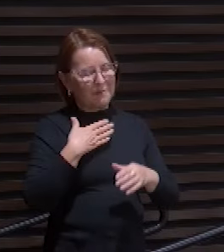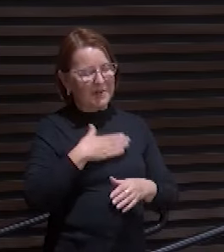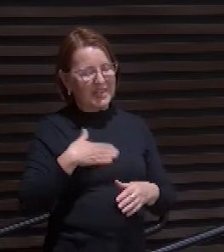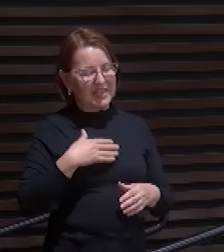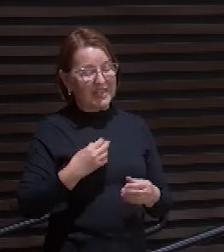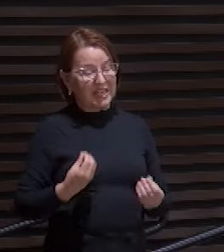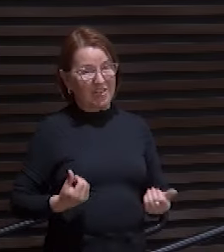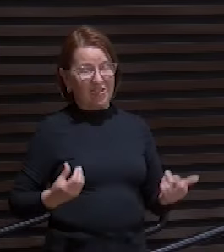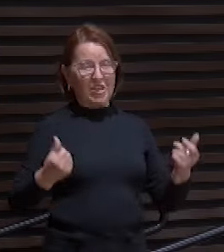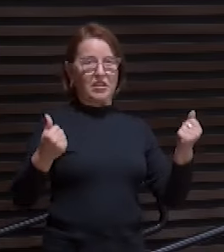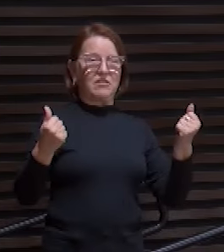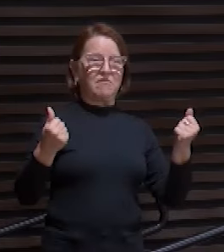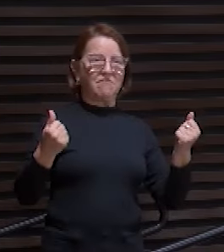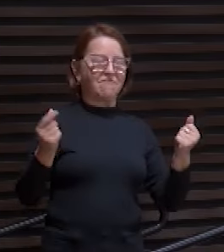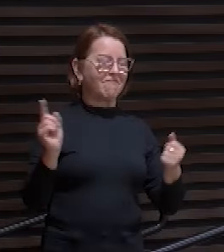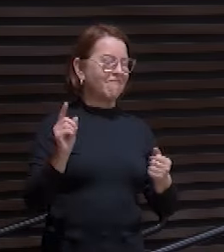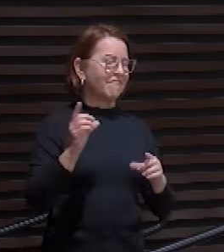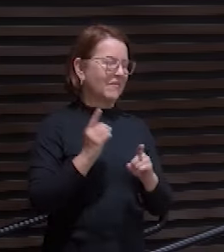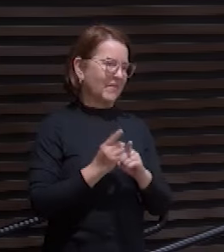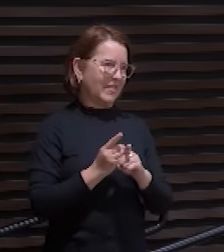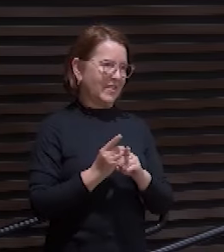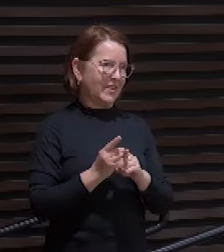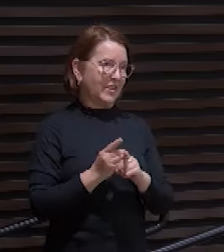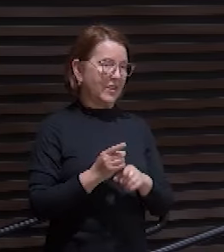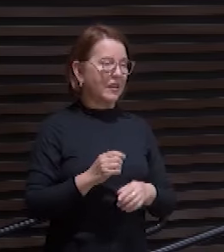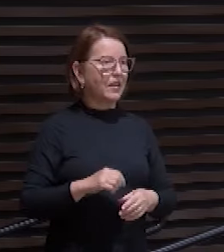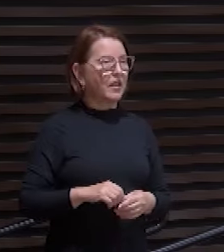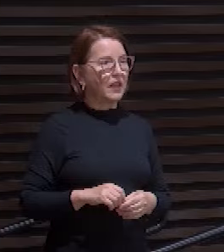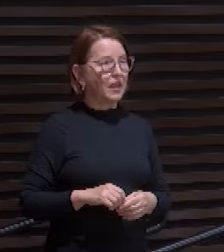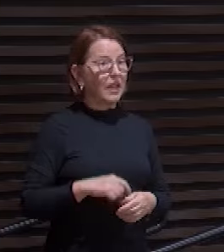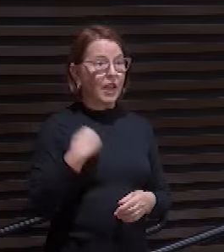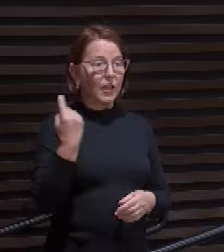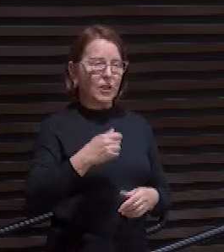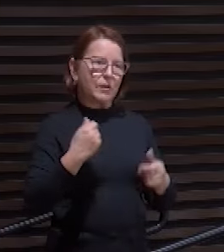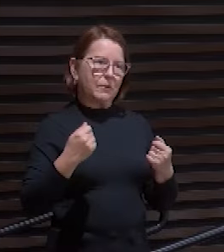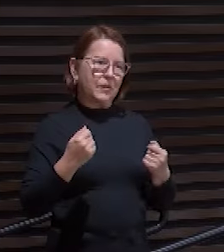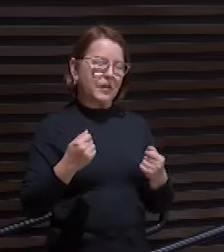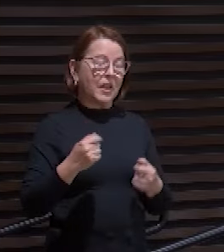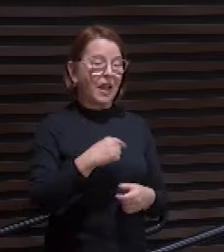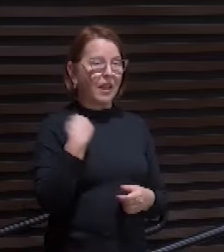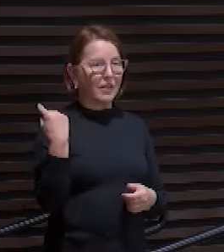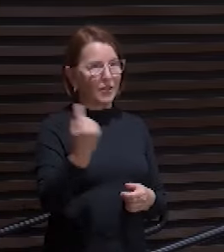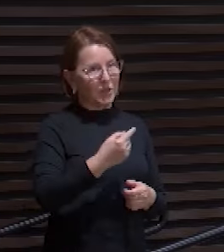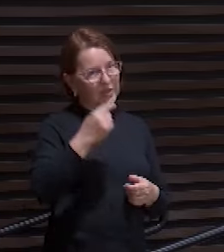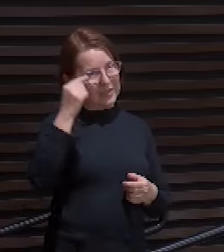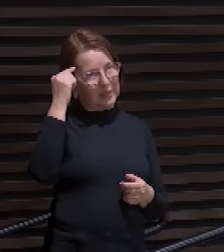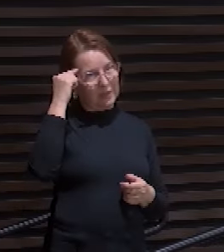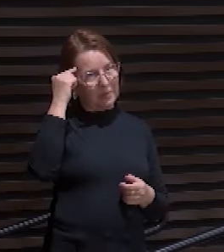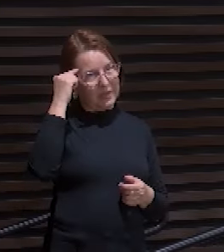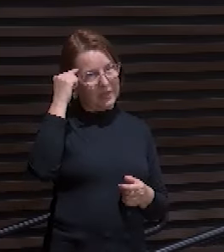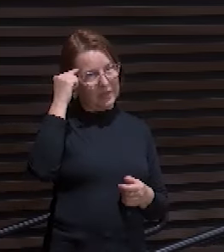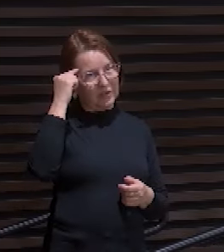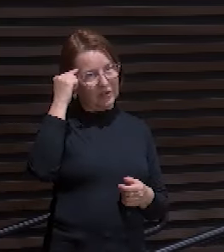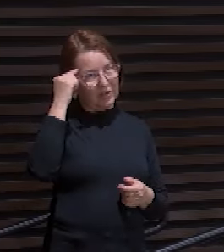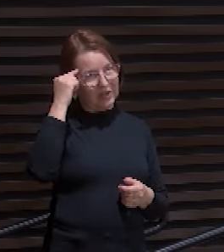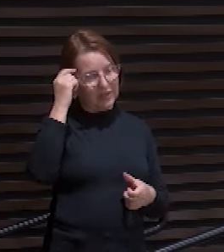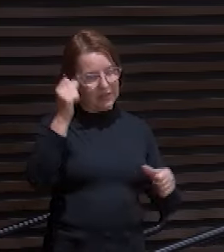encontrar. Você vai encontrar prazer no Senhor. E nós precisamos que a nossa mente seja renovada pela